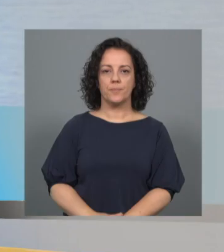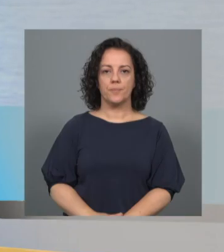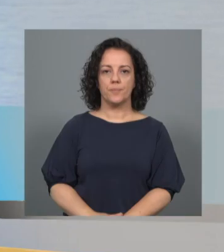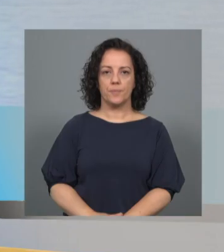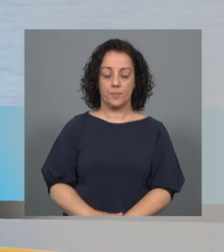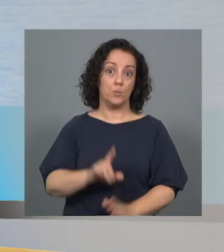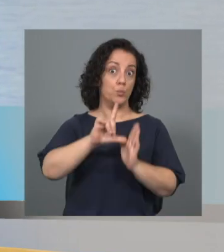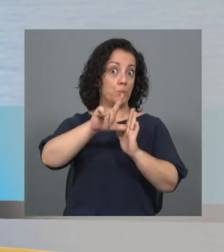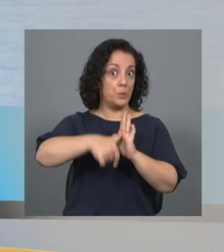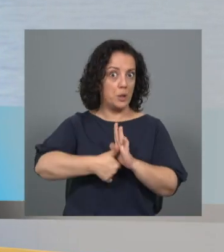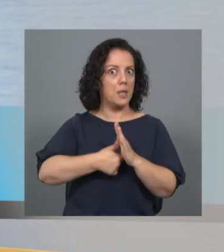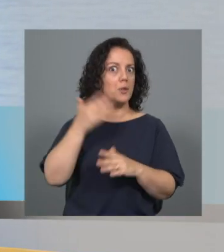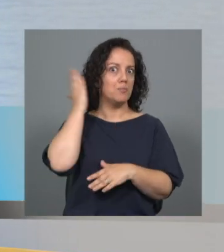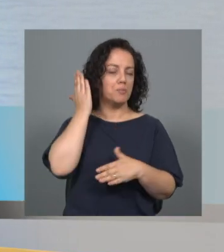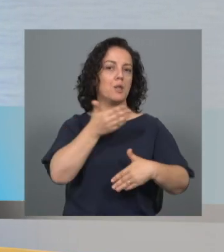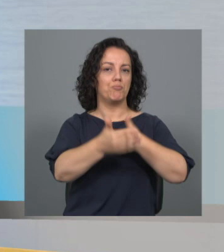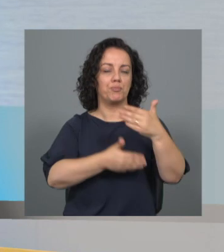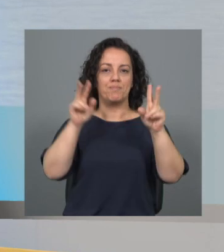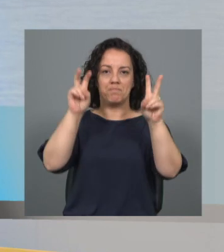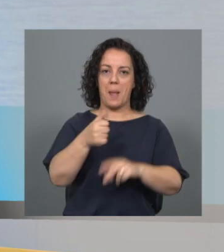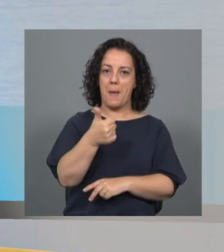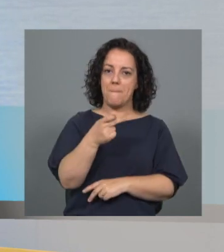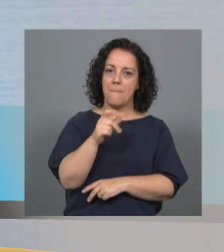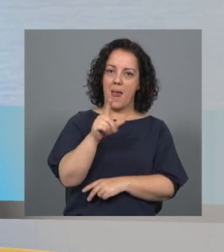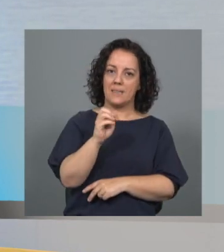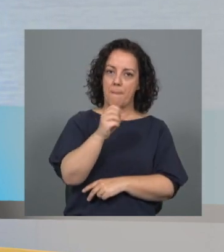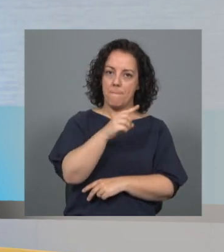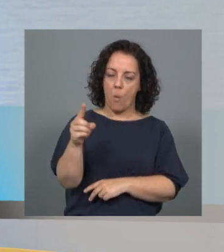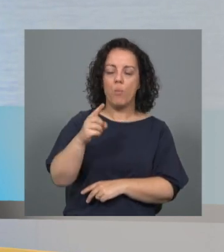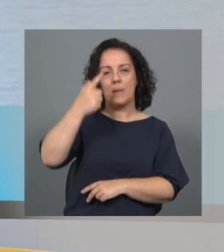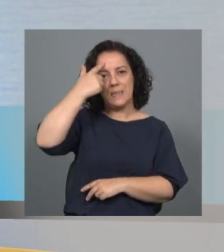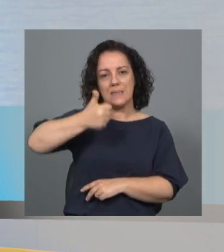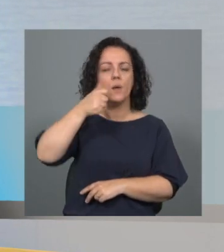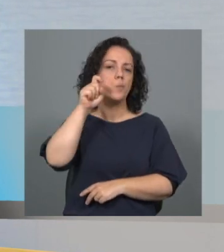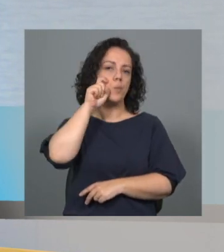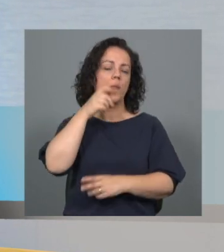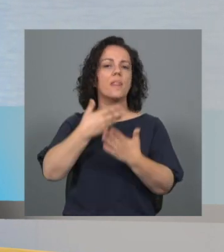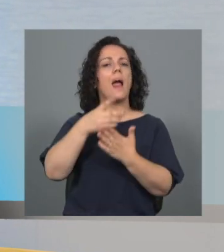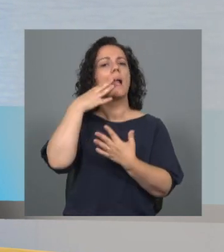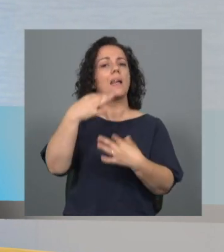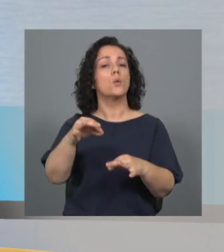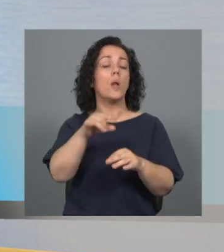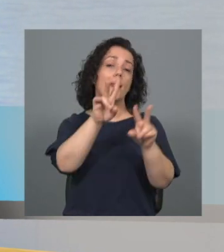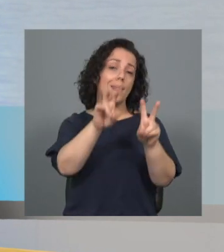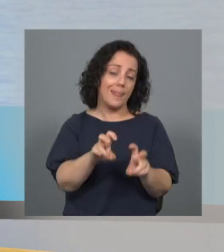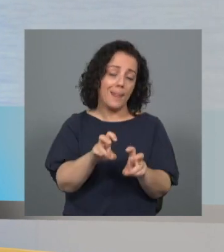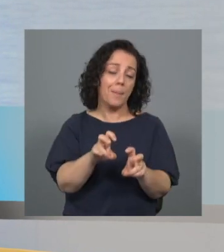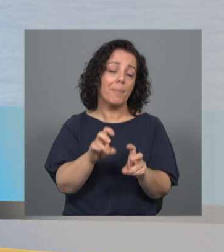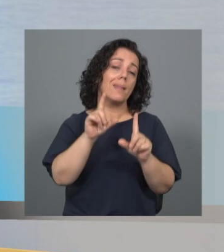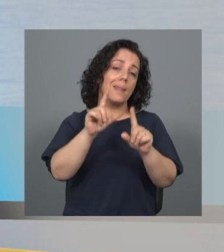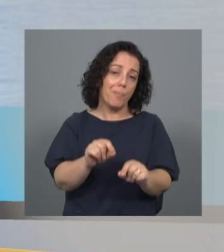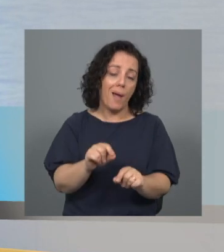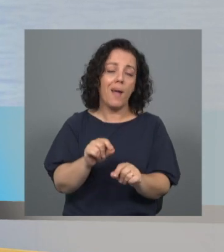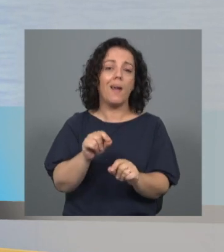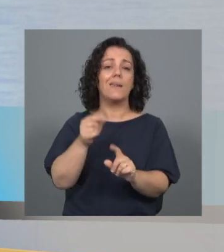Um projeto em curso em Balsamão, apostado na valorização e proteção da natureza. E essa é também a determinação do